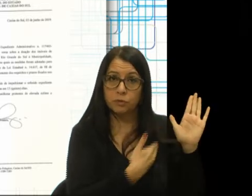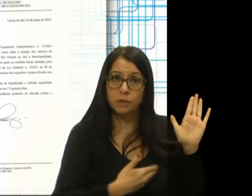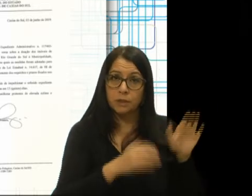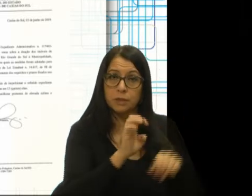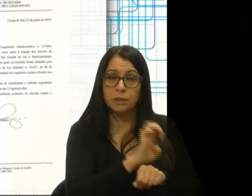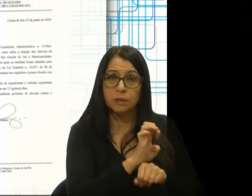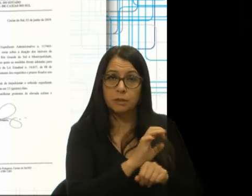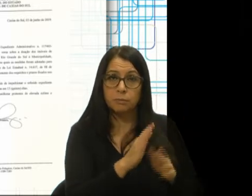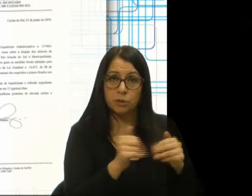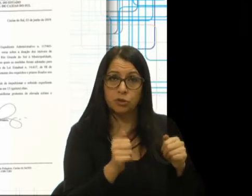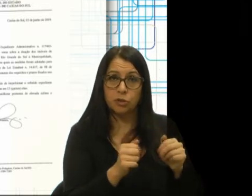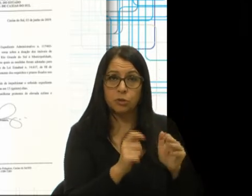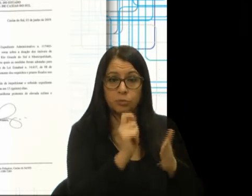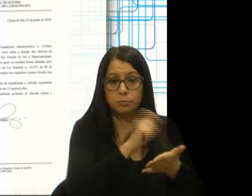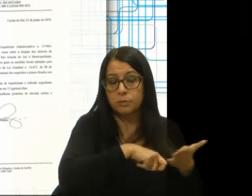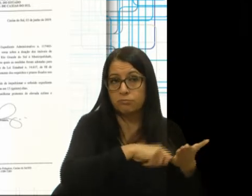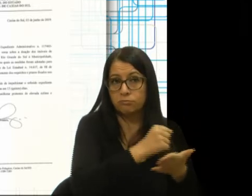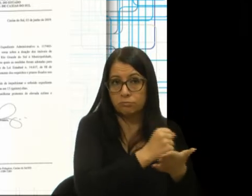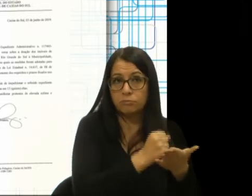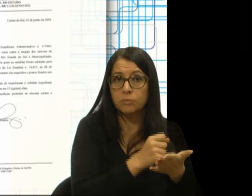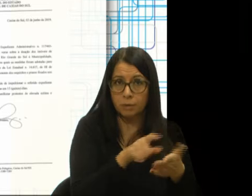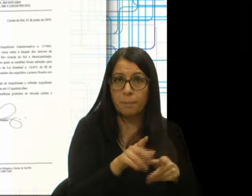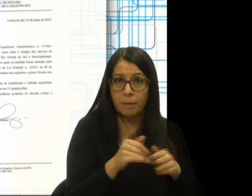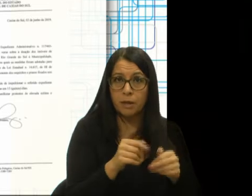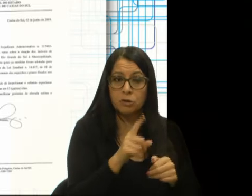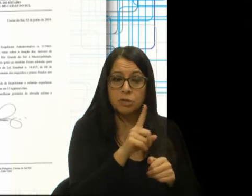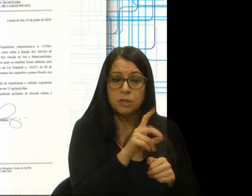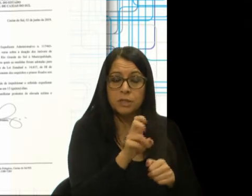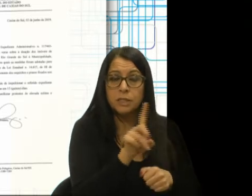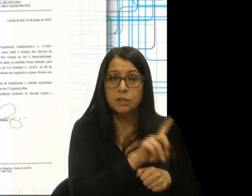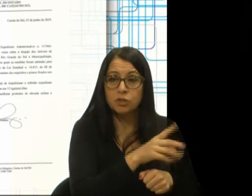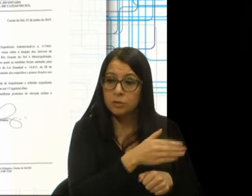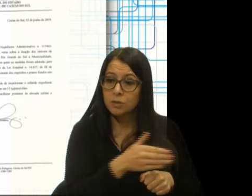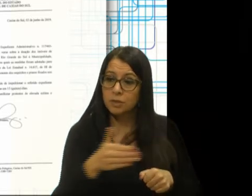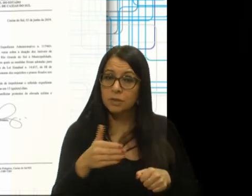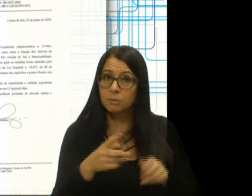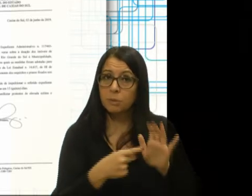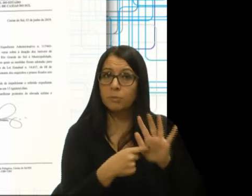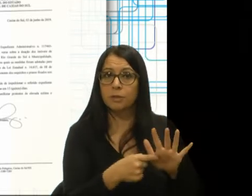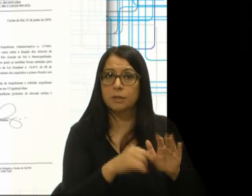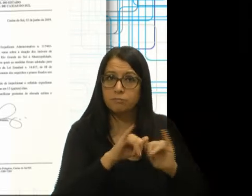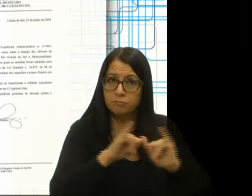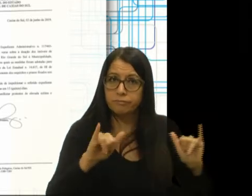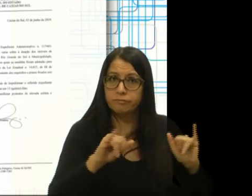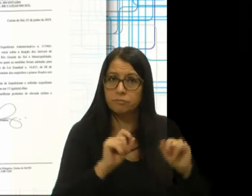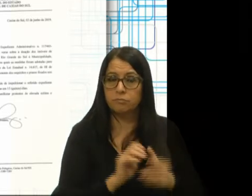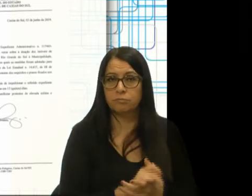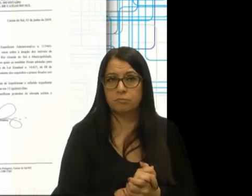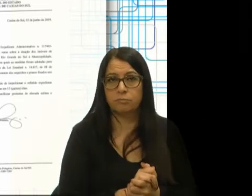município o protocolo, ele solicitava 15 dias para que se prestassem informações.